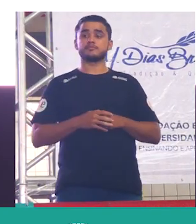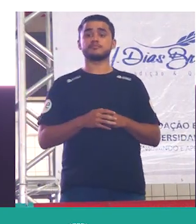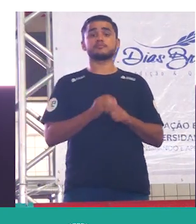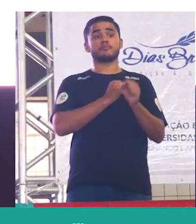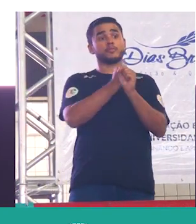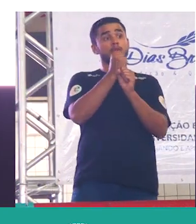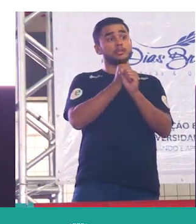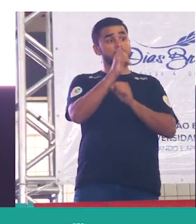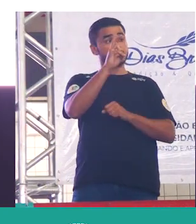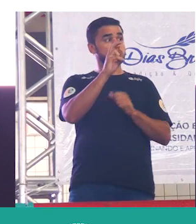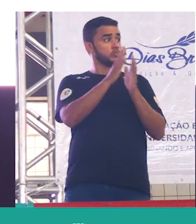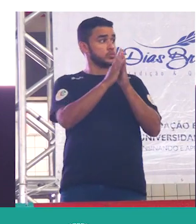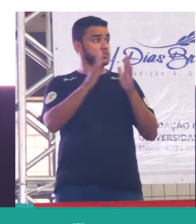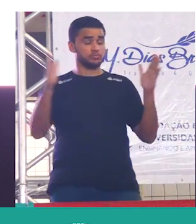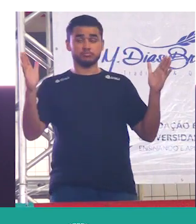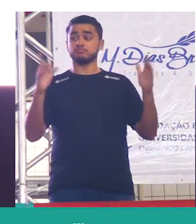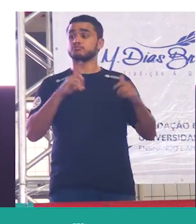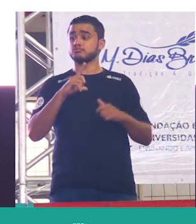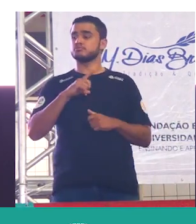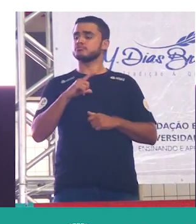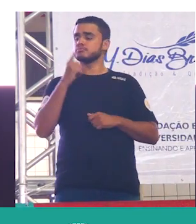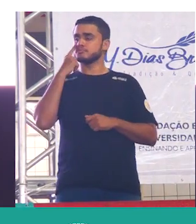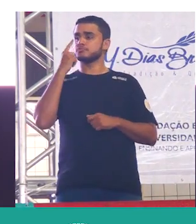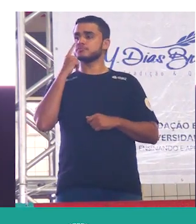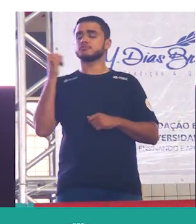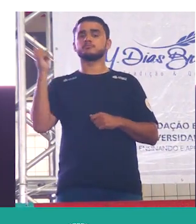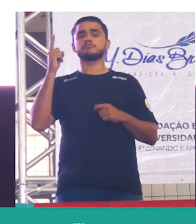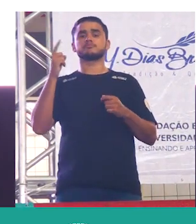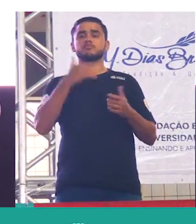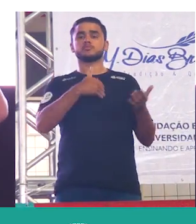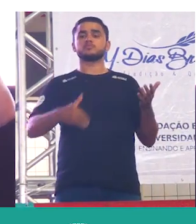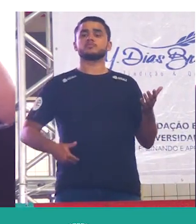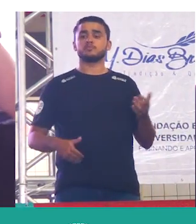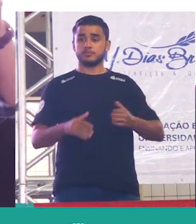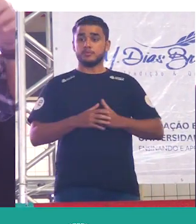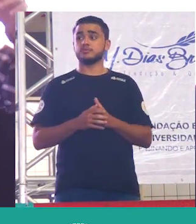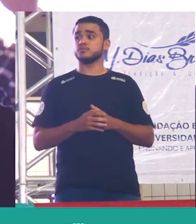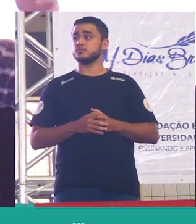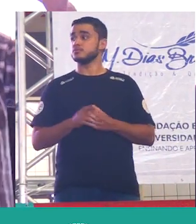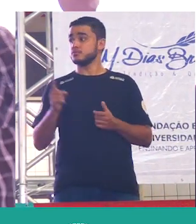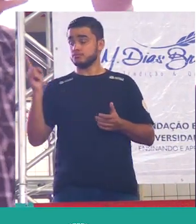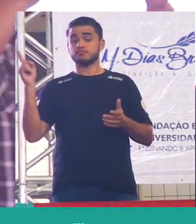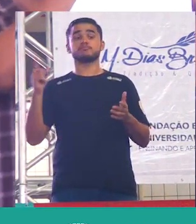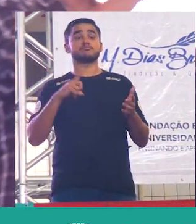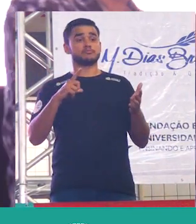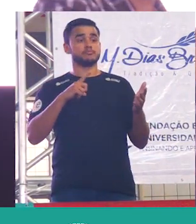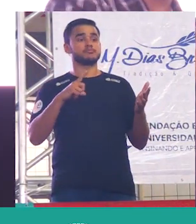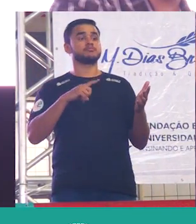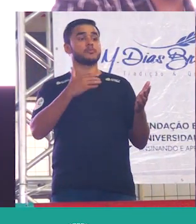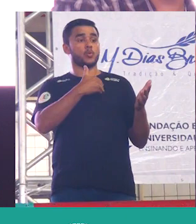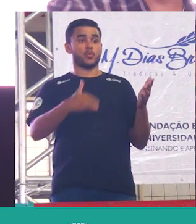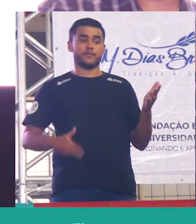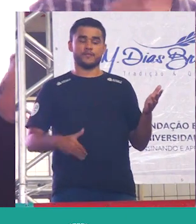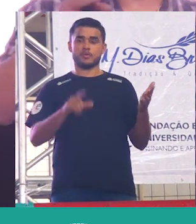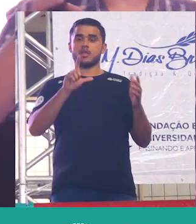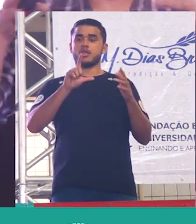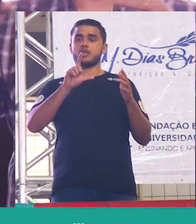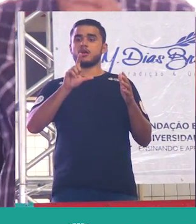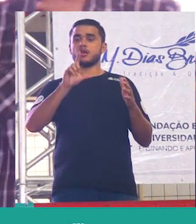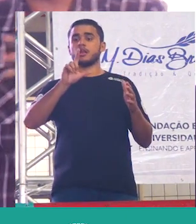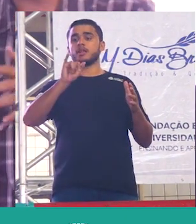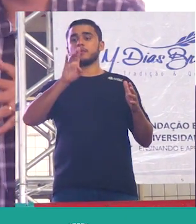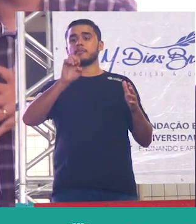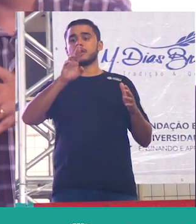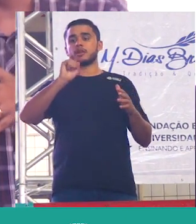2 palavrinhas que caracterizam bem esse governo. Ele foi um governo que foi liberal, porque ele